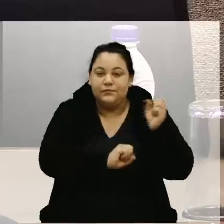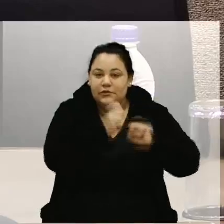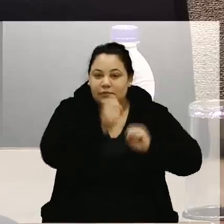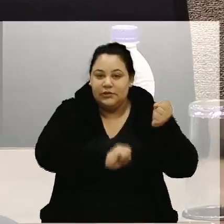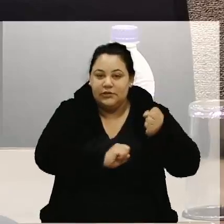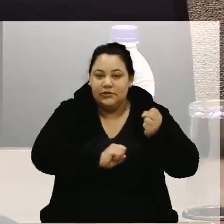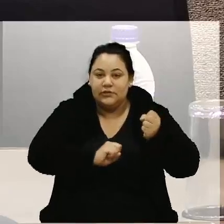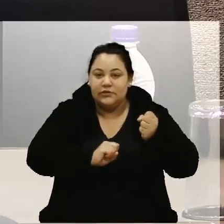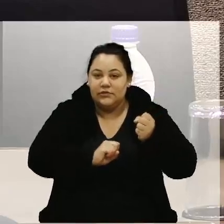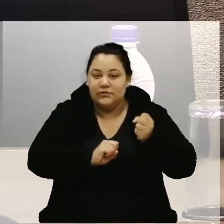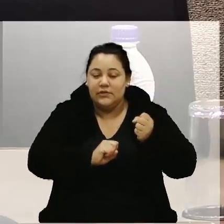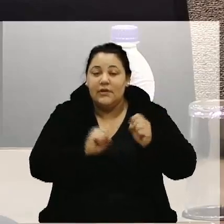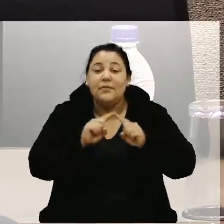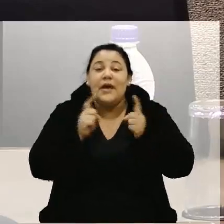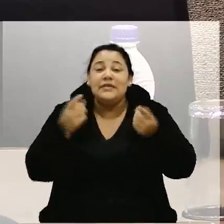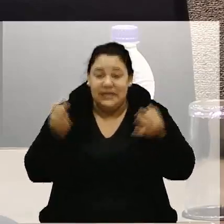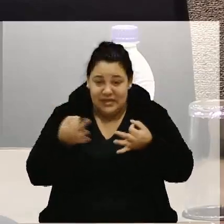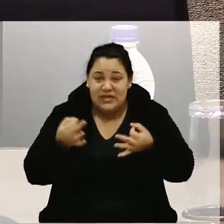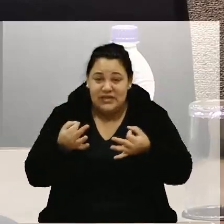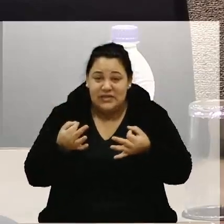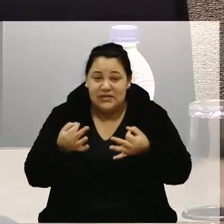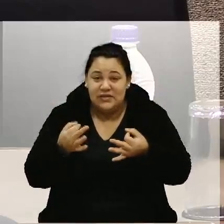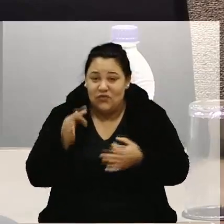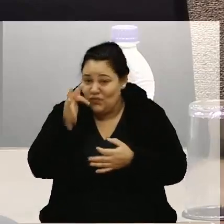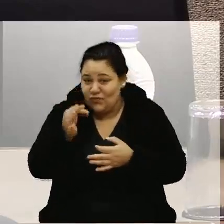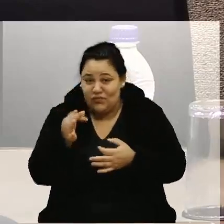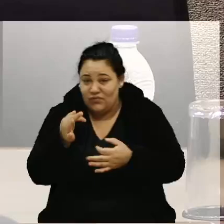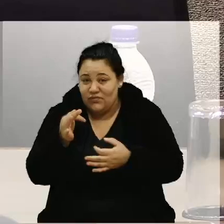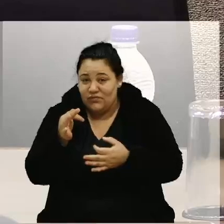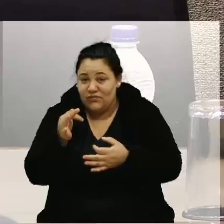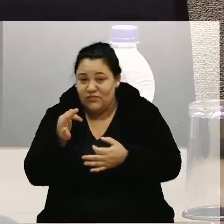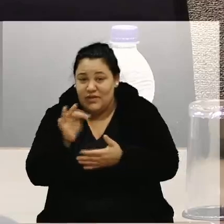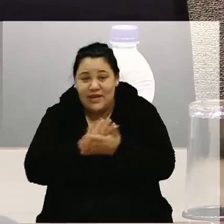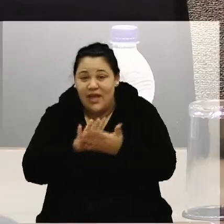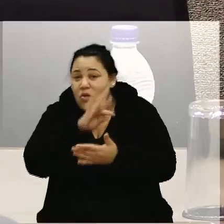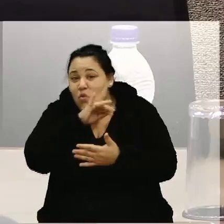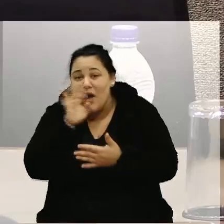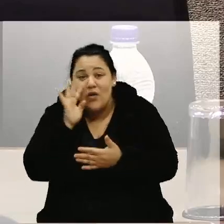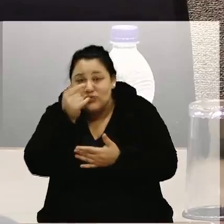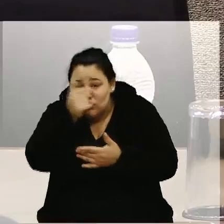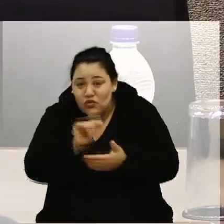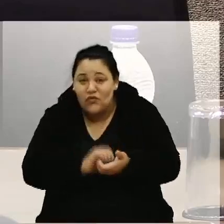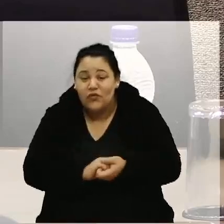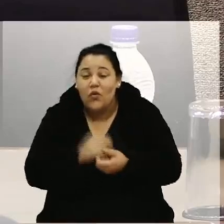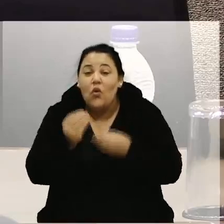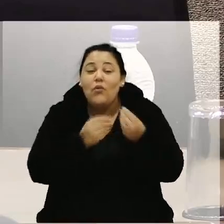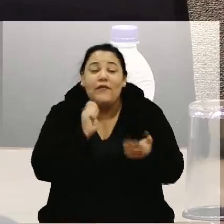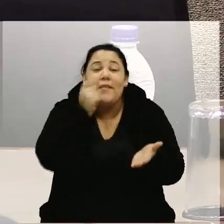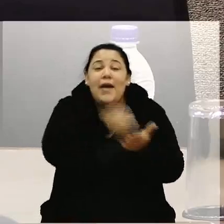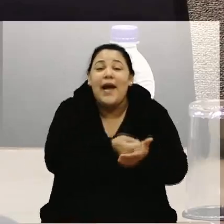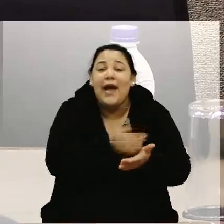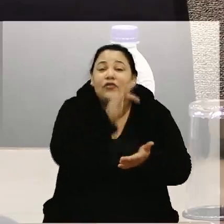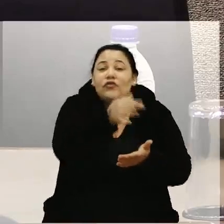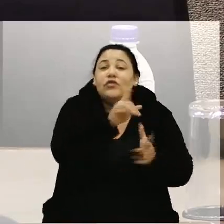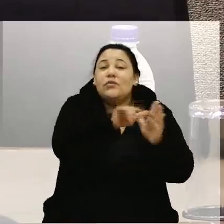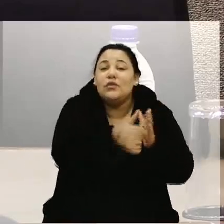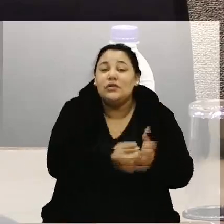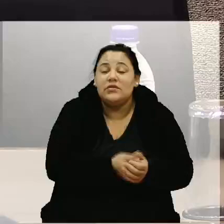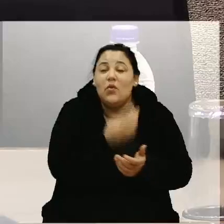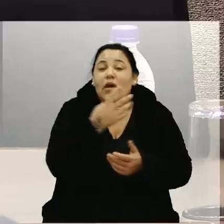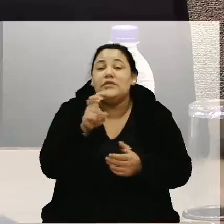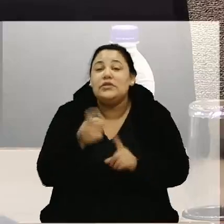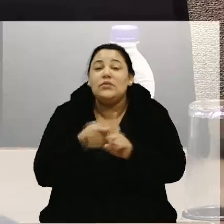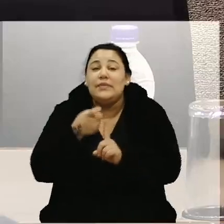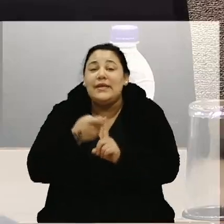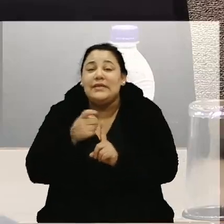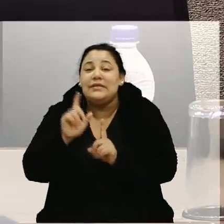qual certeza? Com qual certeza que ele vai conseguir pagar essas dívidas? Se daqui 3, 4, 5 meses acontecer a mesma